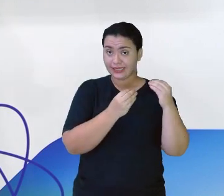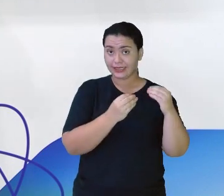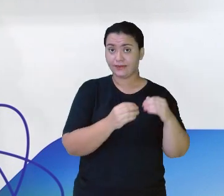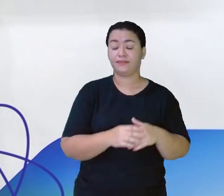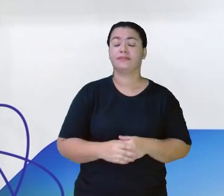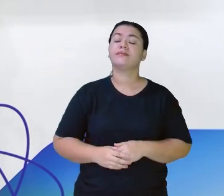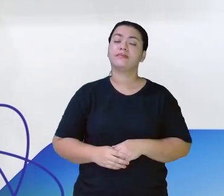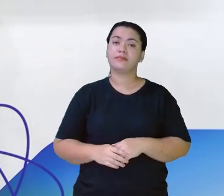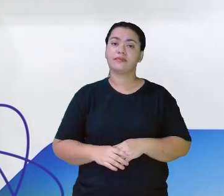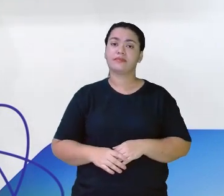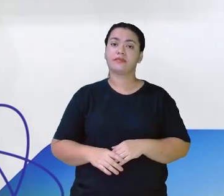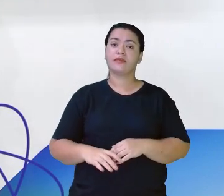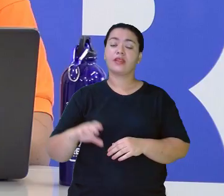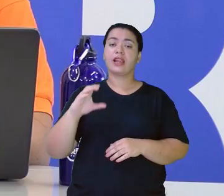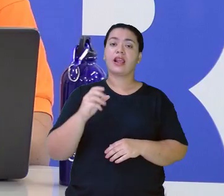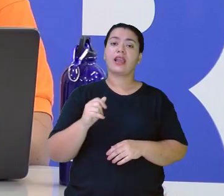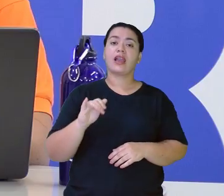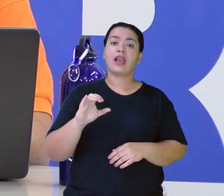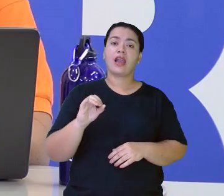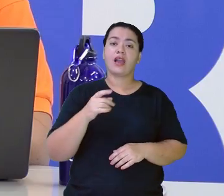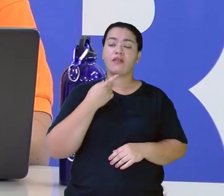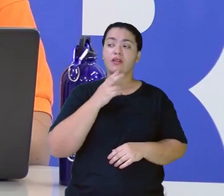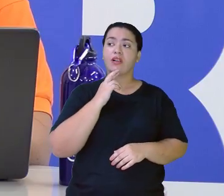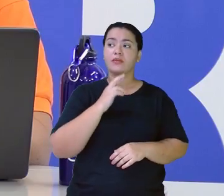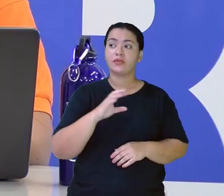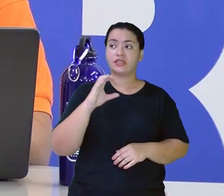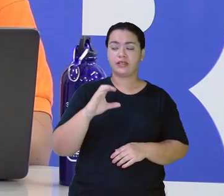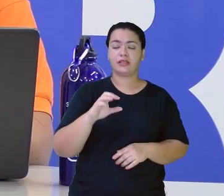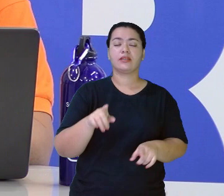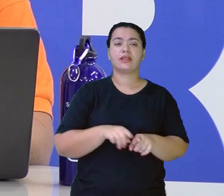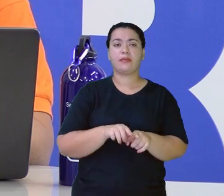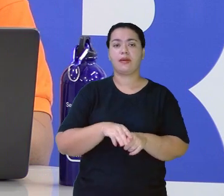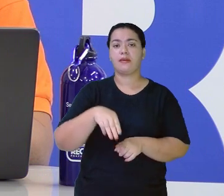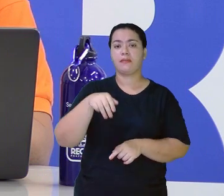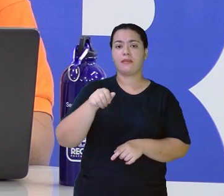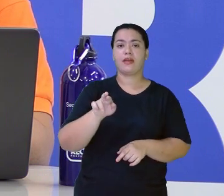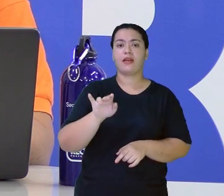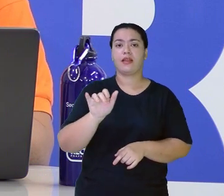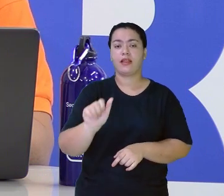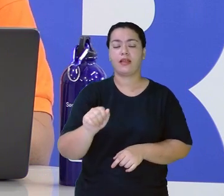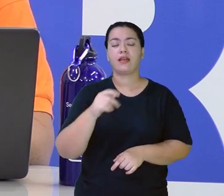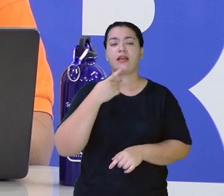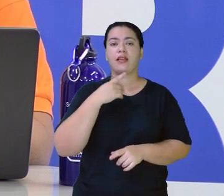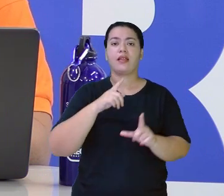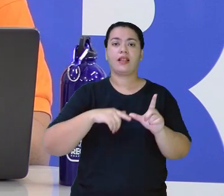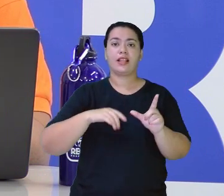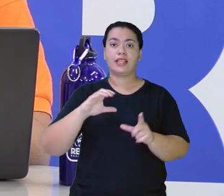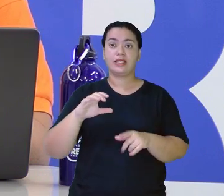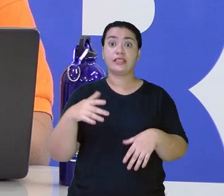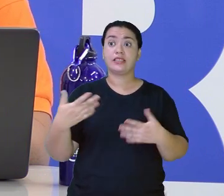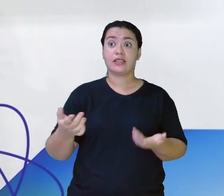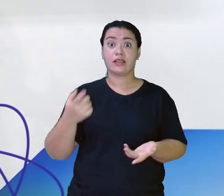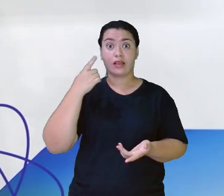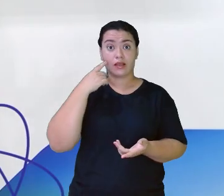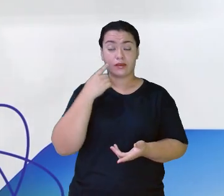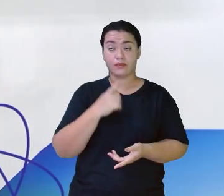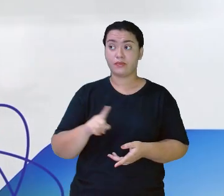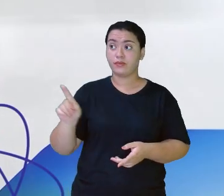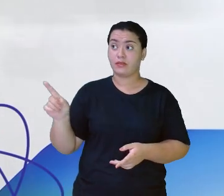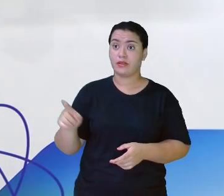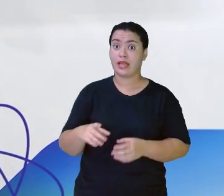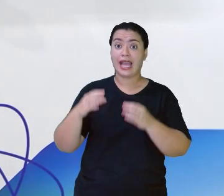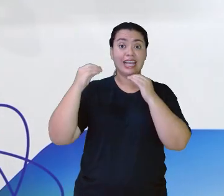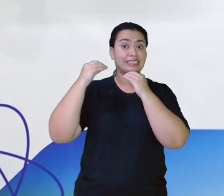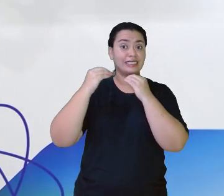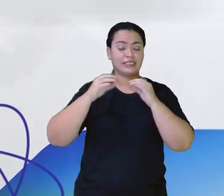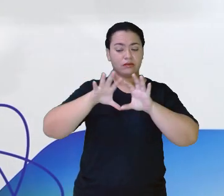O Caio colocou a letra C e a Maria também colocou a letra C. Então, vamos lá, olha lá, a melancia foi